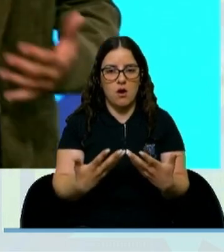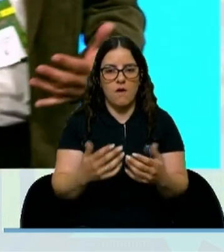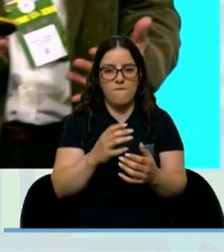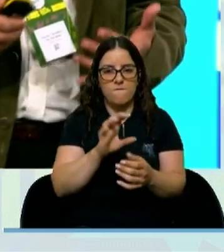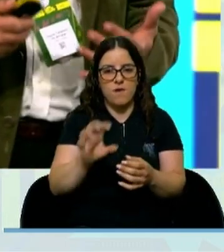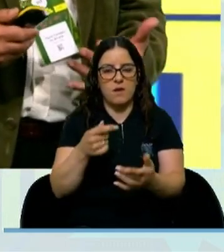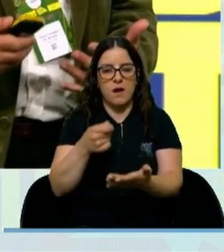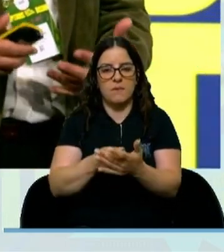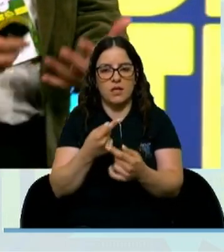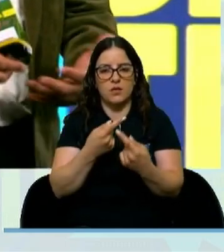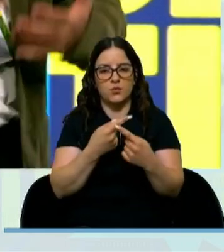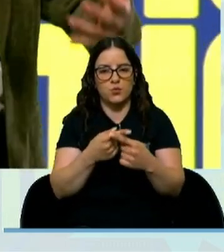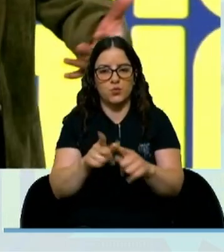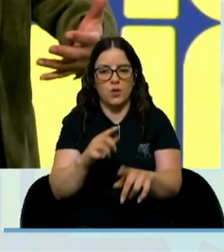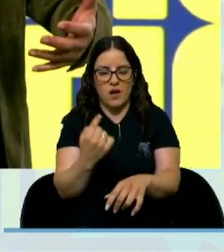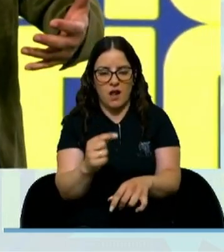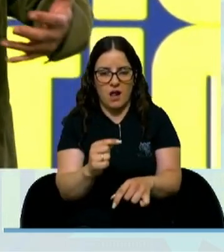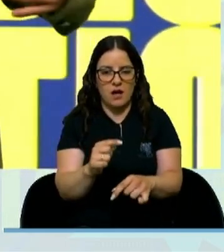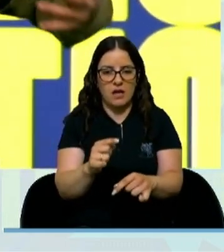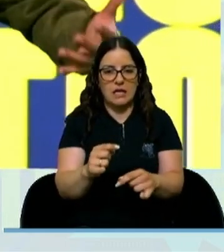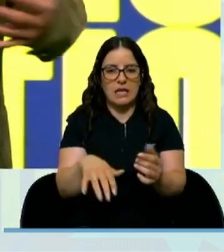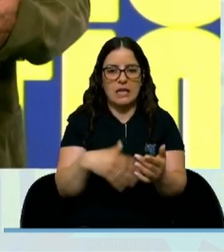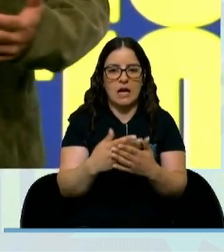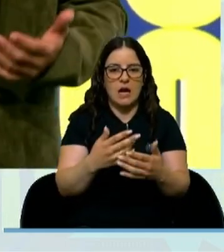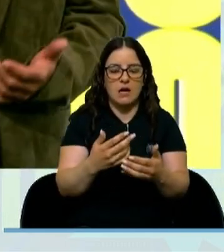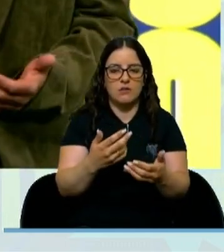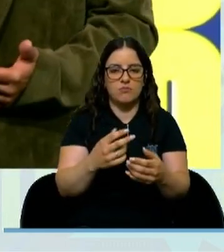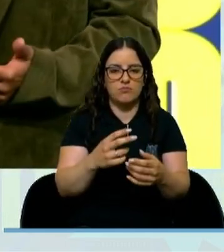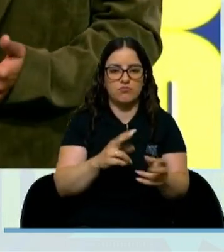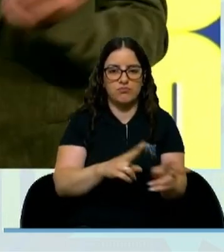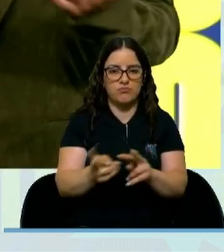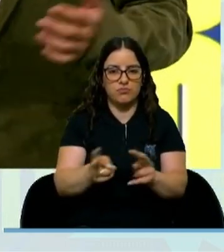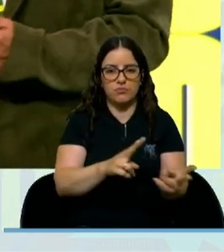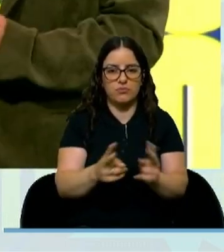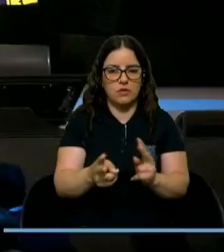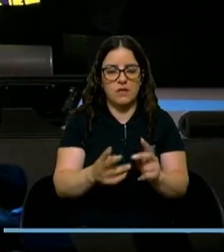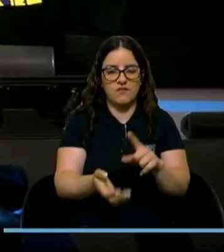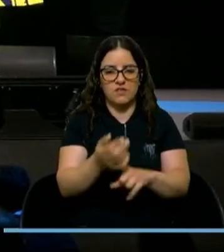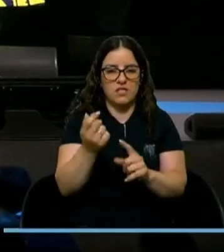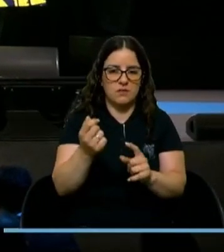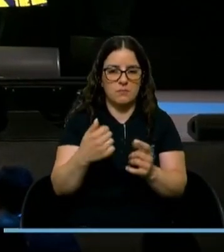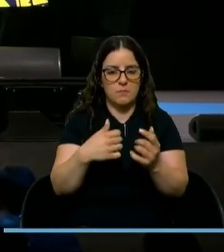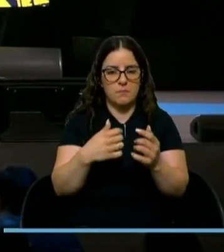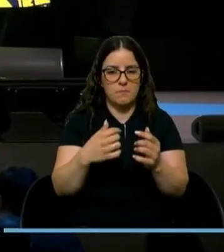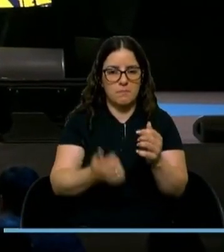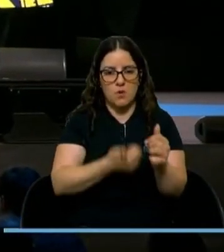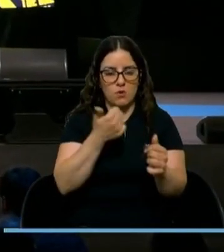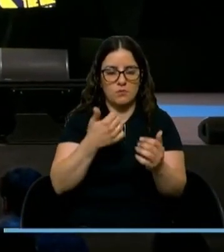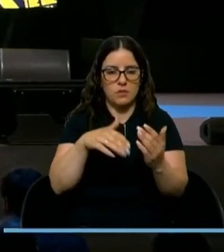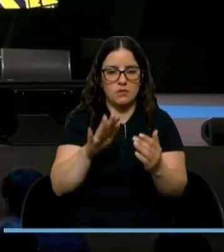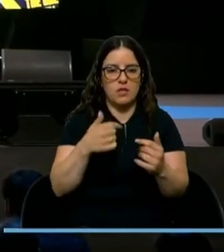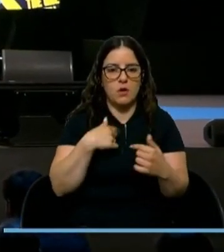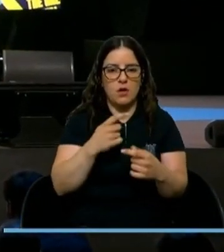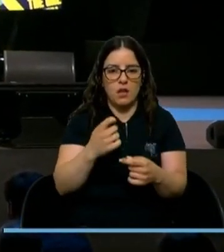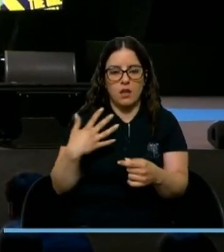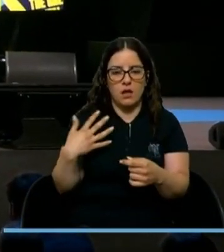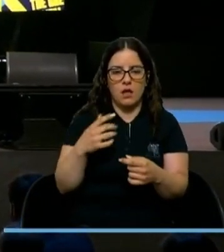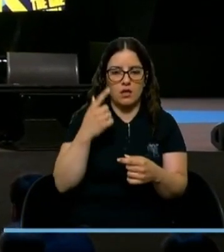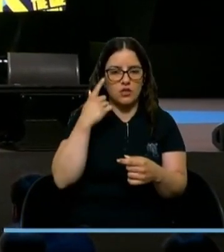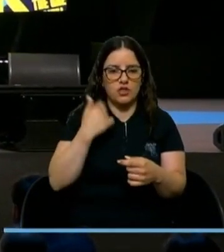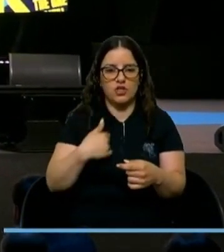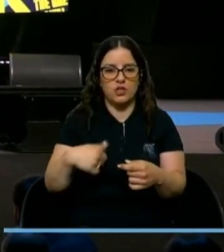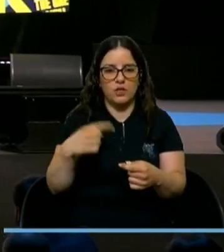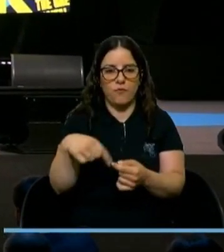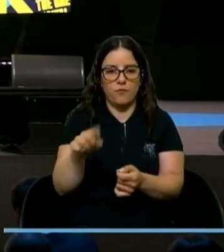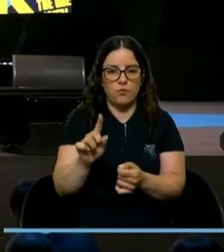isso faz com que as transações, sendo mais eficientes, lá está, criem valor económico. Eu estive recentemente na China, aliás até escrevi sobre isso, e fiquei